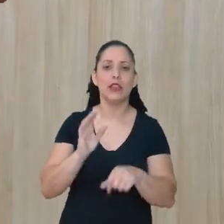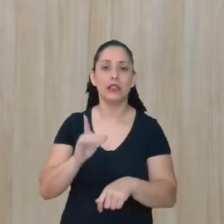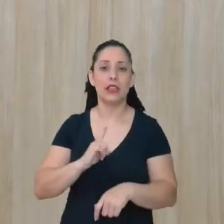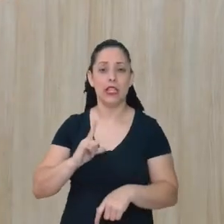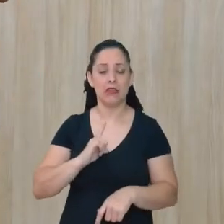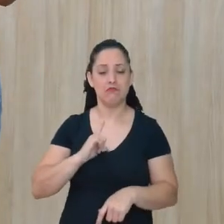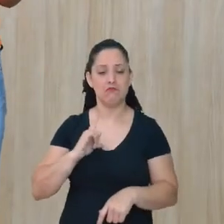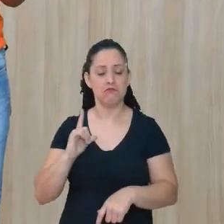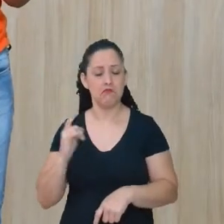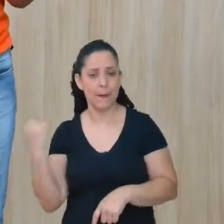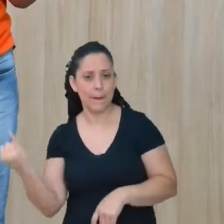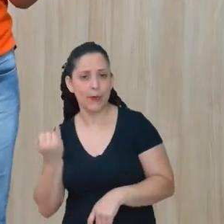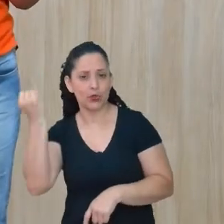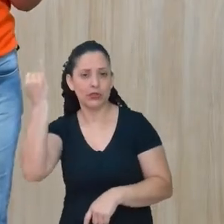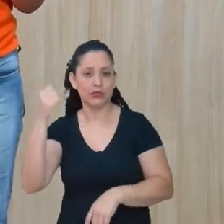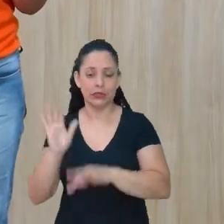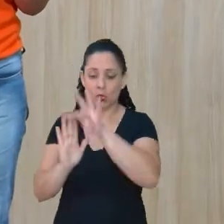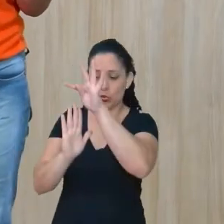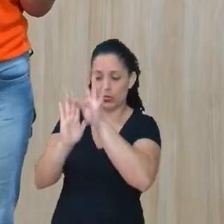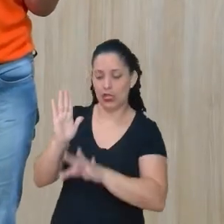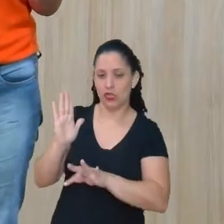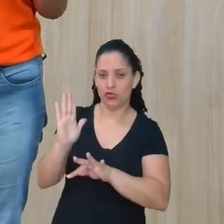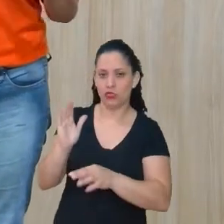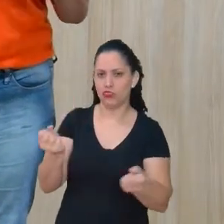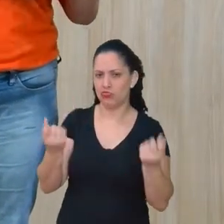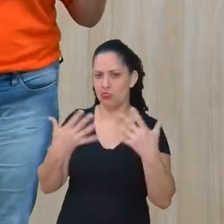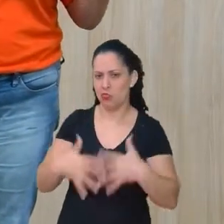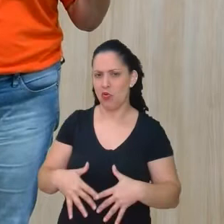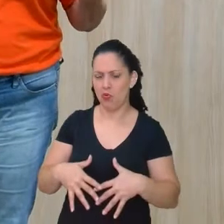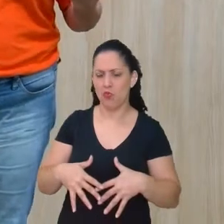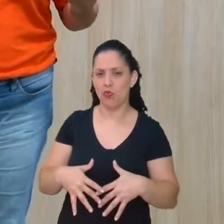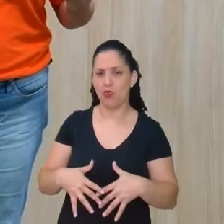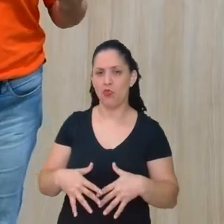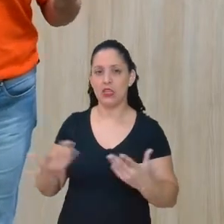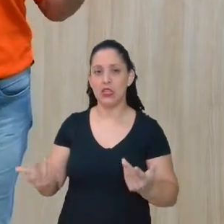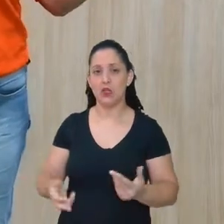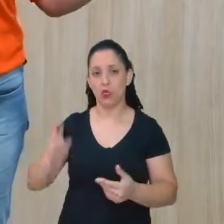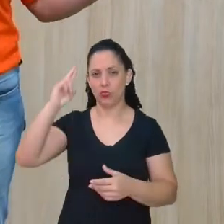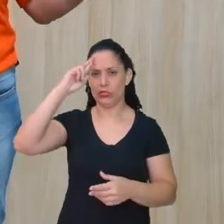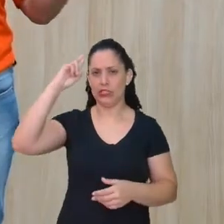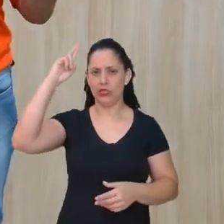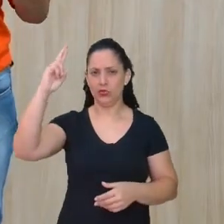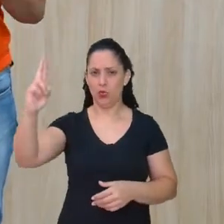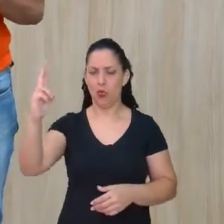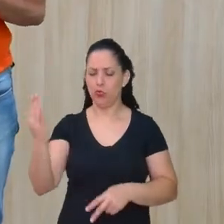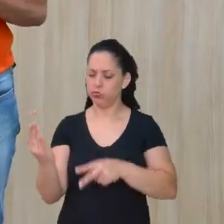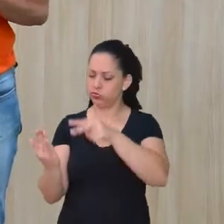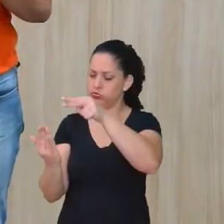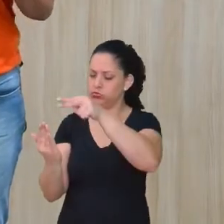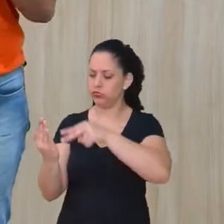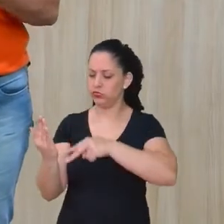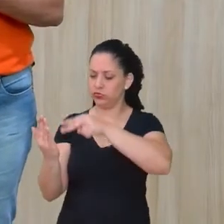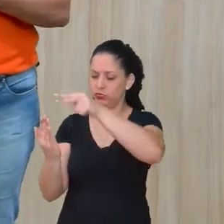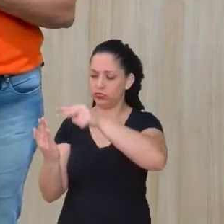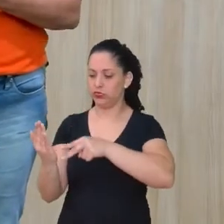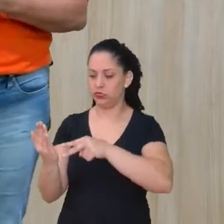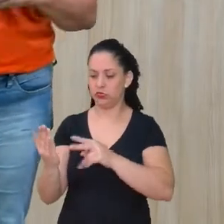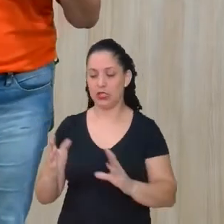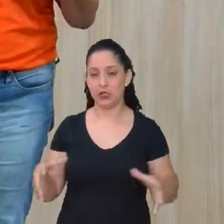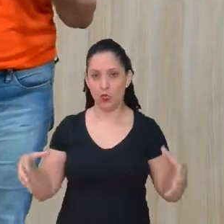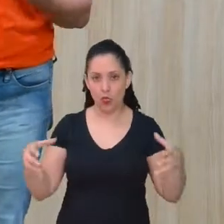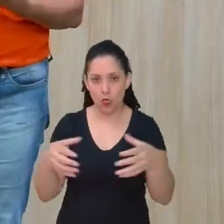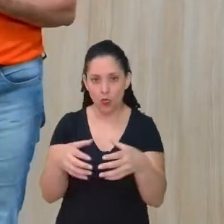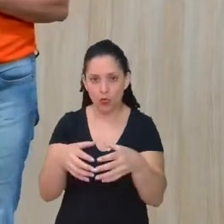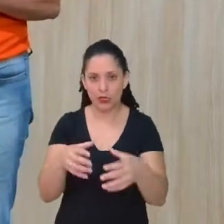porque você pode pegar um texto tradicional, né? E pela visão do diretor e desse grupo, dessa coletividade,